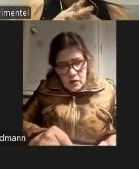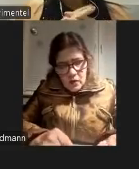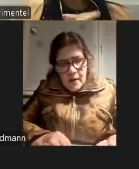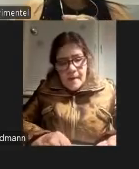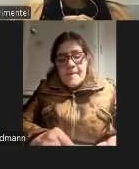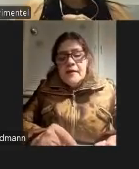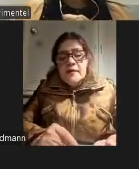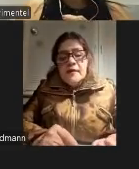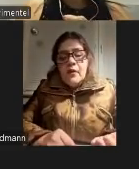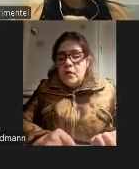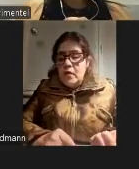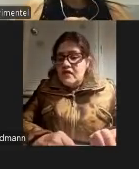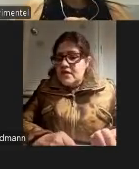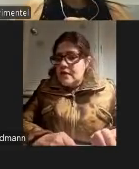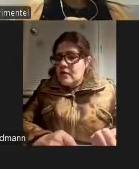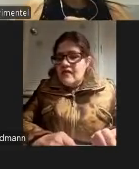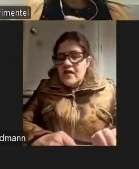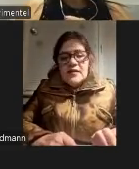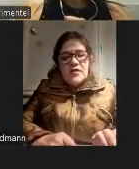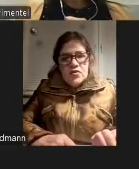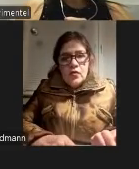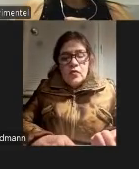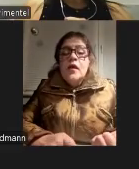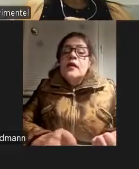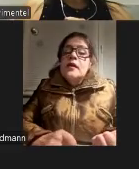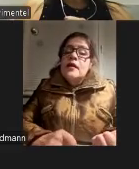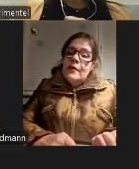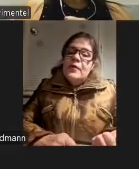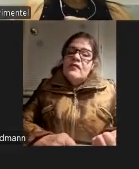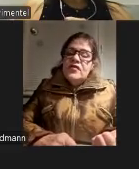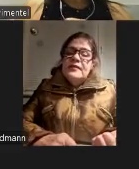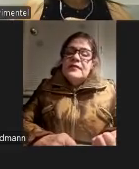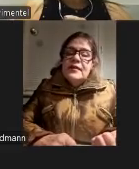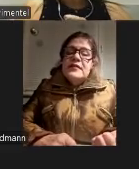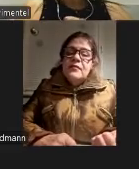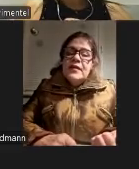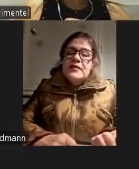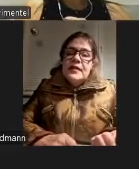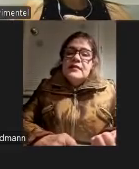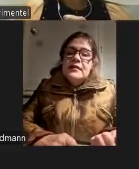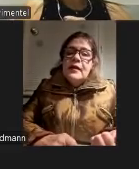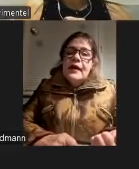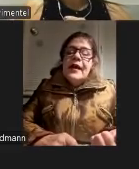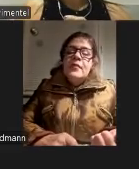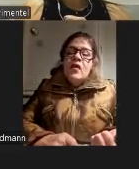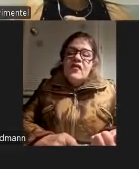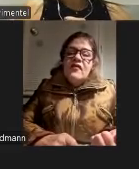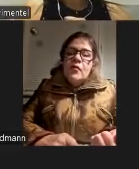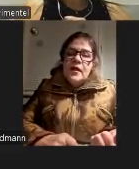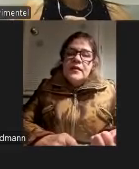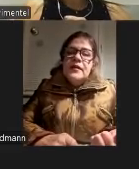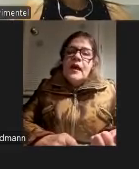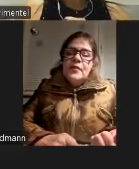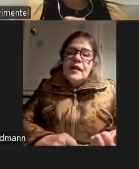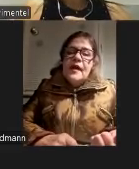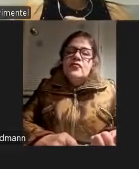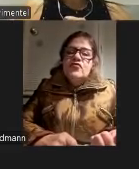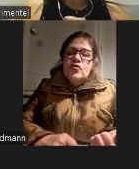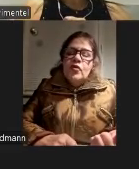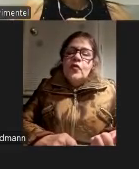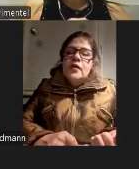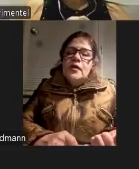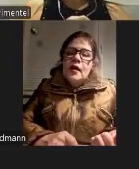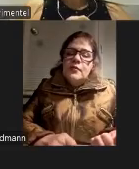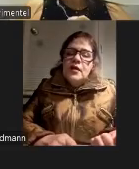é. Daniela falou, não é porque você não quer fazer sono, que não é para você dizer esse paciente é provavelmente apneia